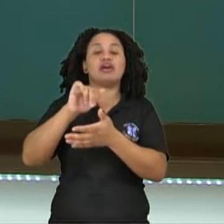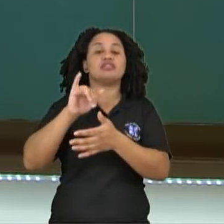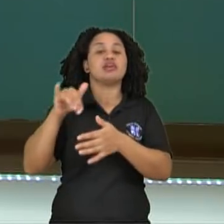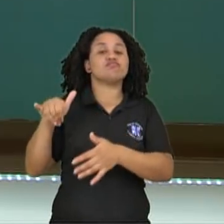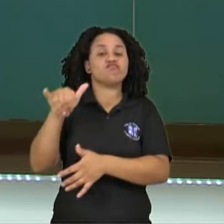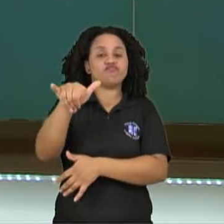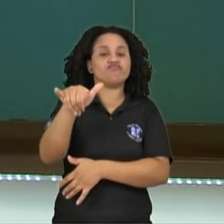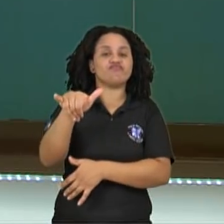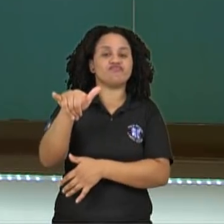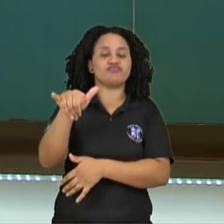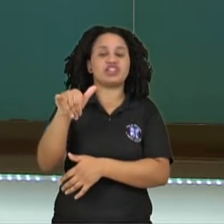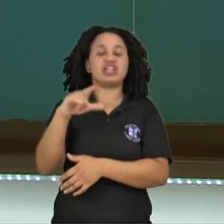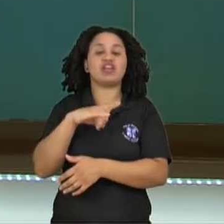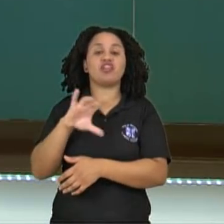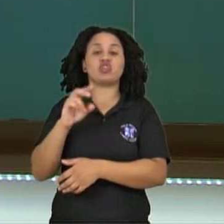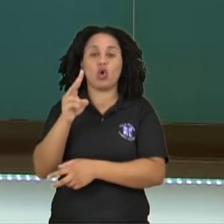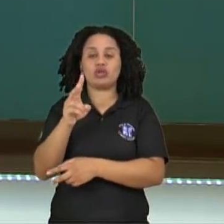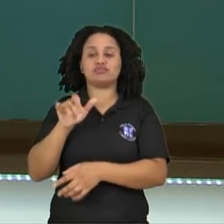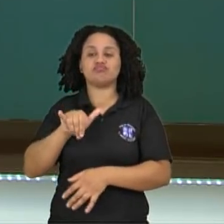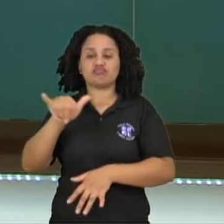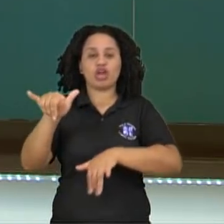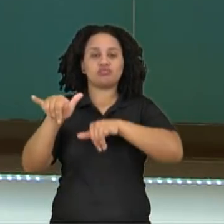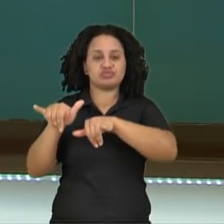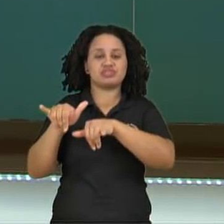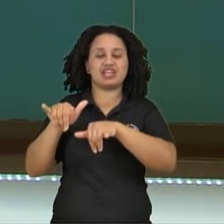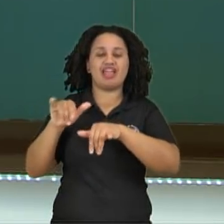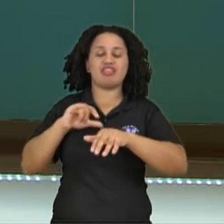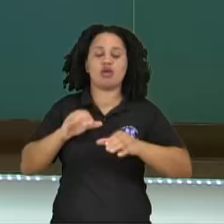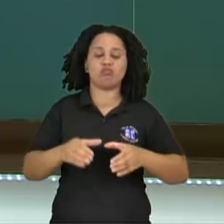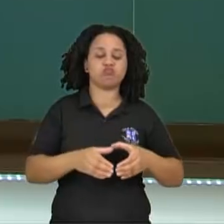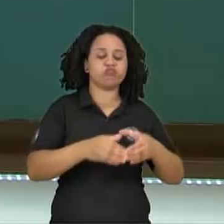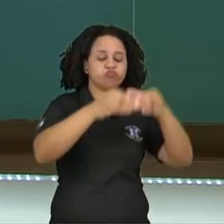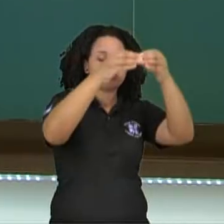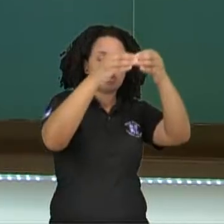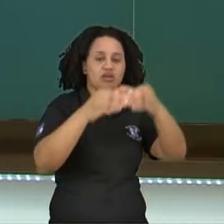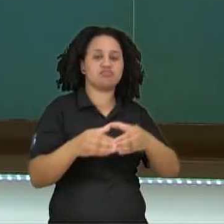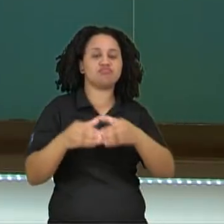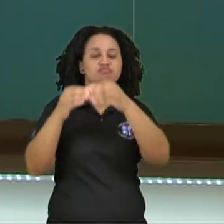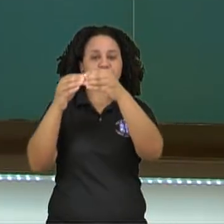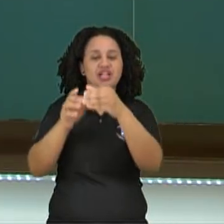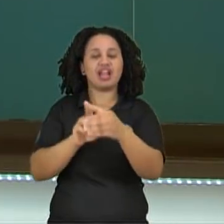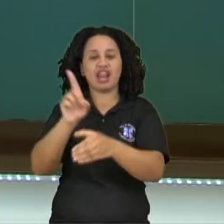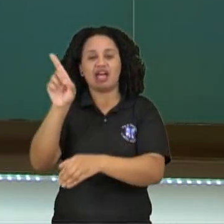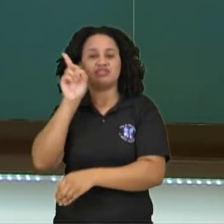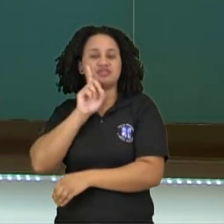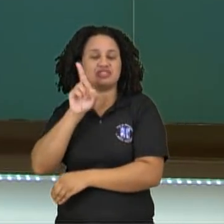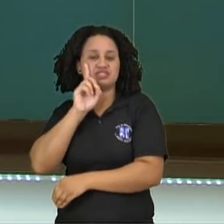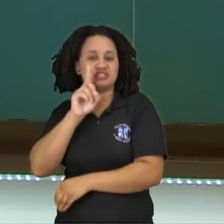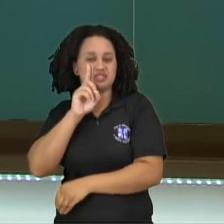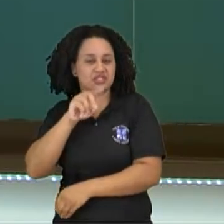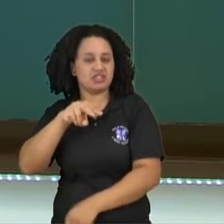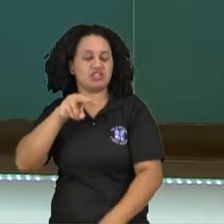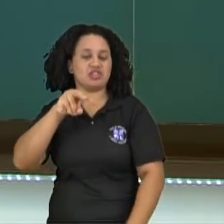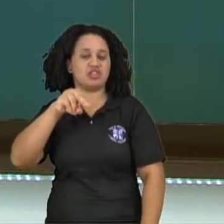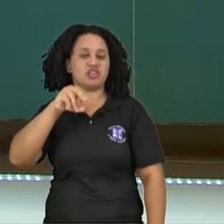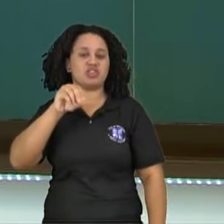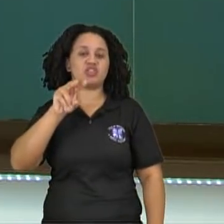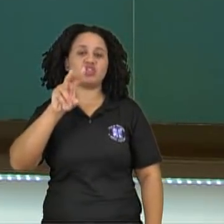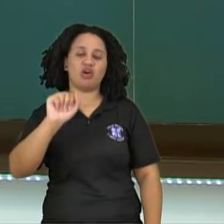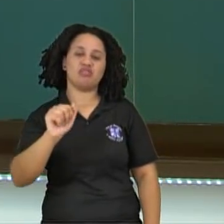e dois deles atacaram as grandes torres gêmeas que ficam em Nova York, em 11 de setembro de